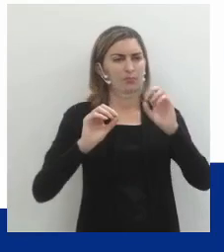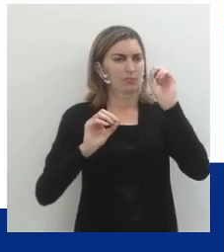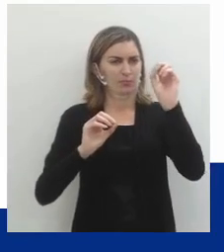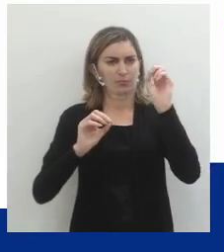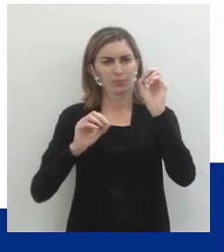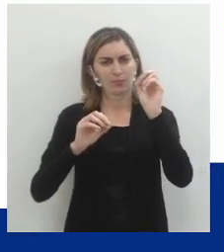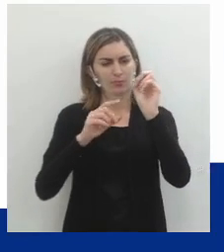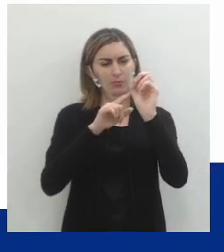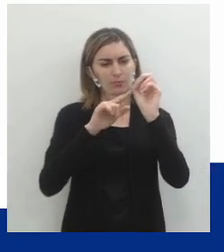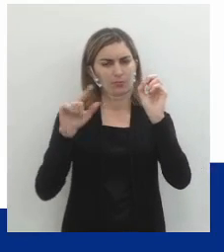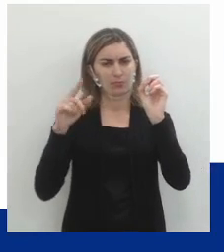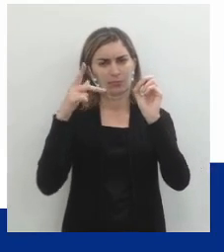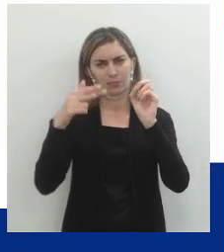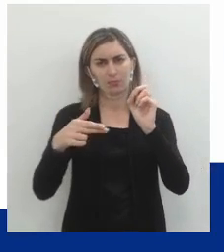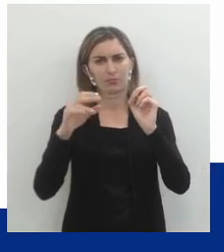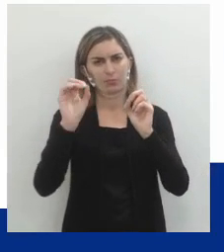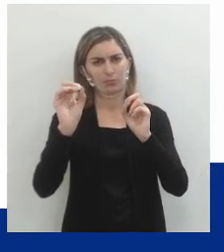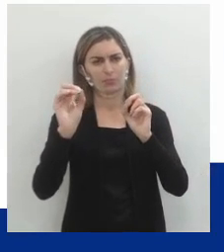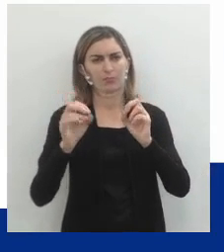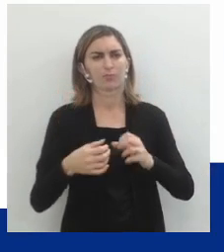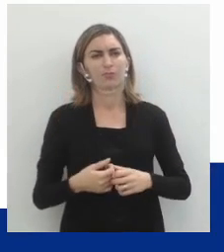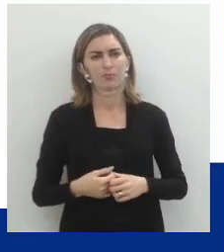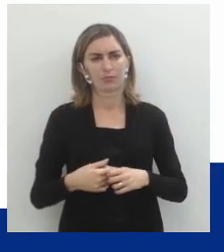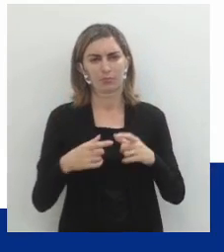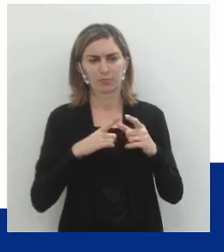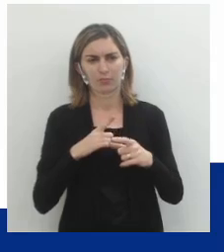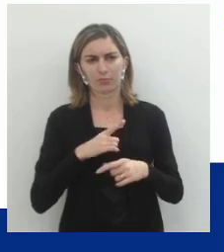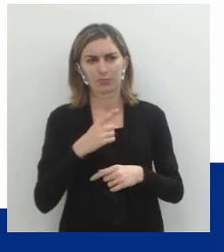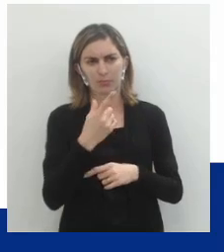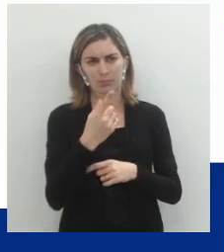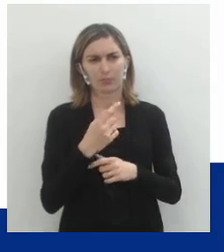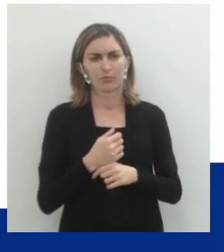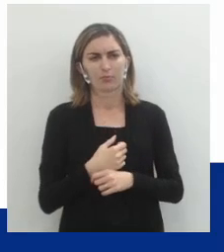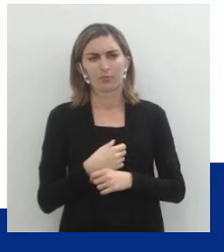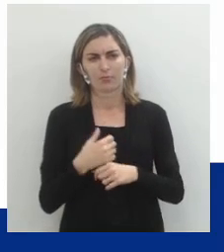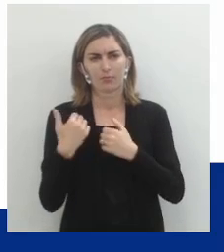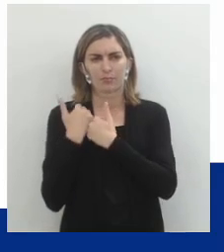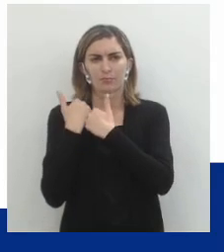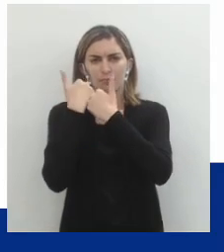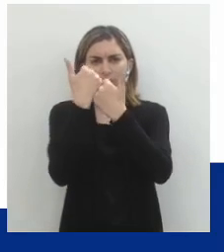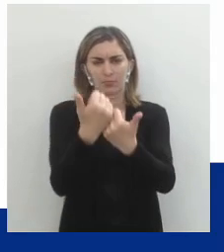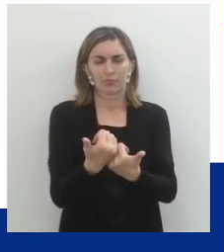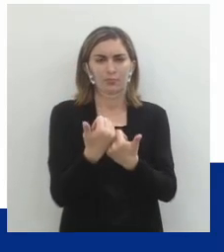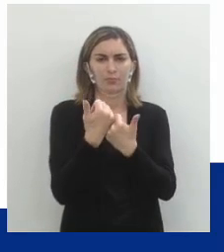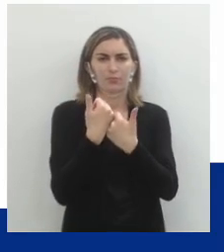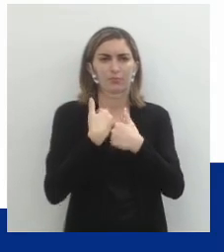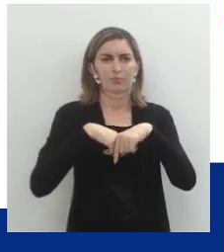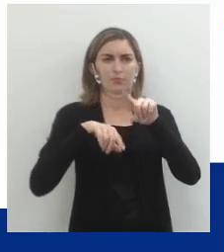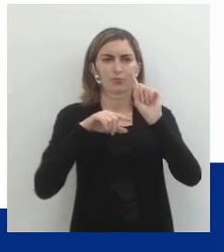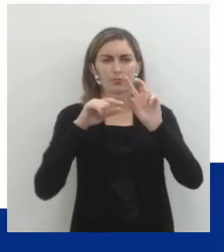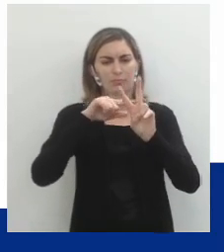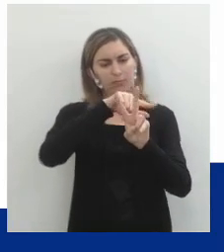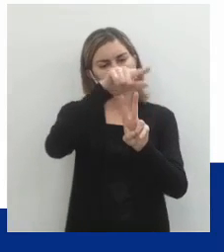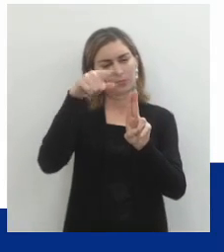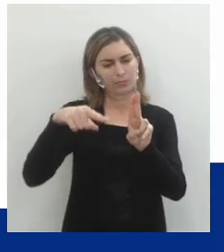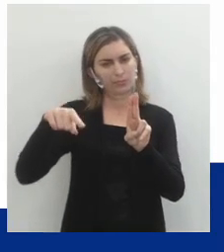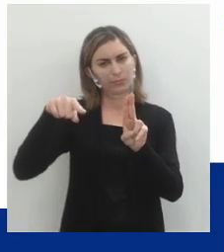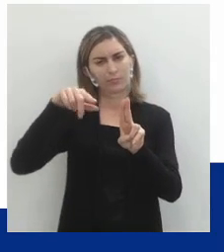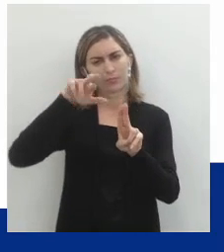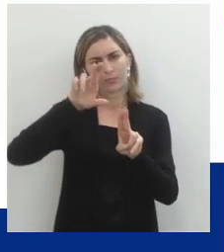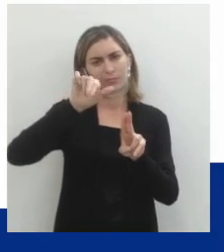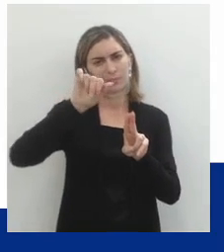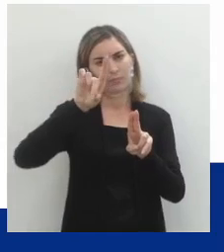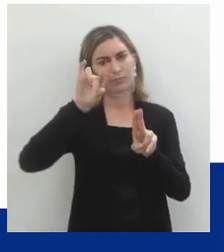é igual a 0. Observe que aqui eu tenho a representação de π radiano, ou